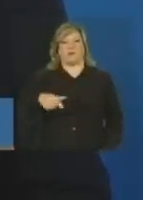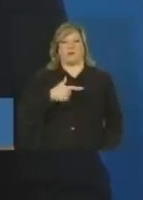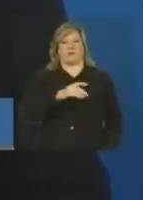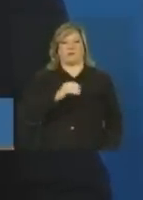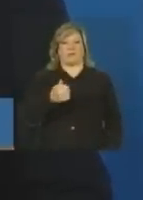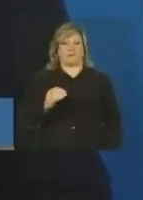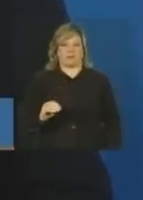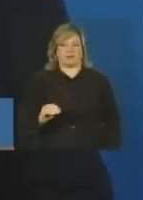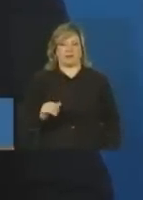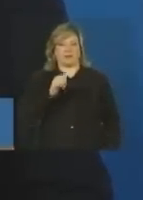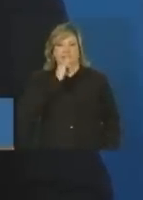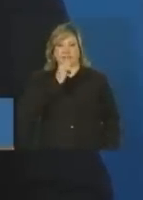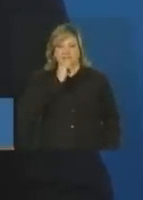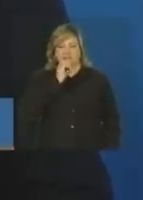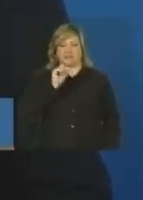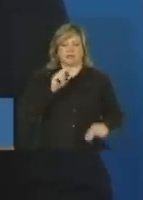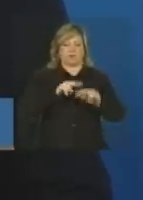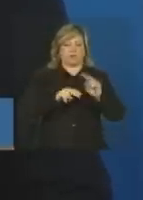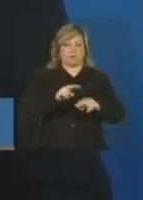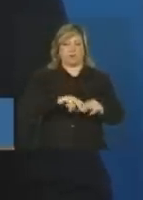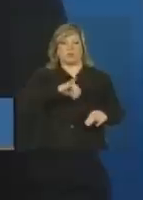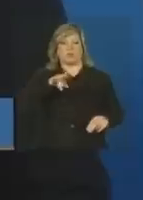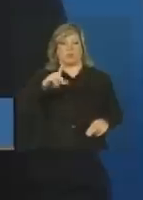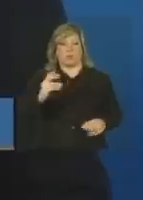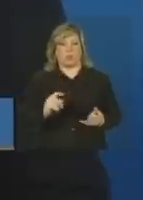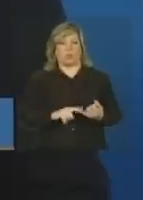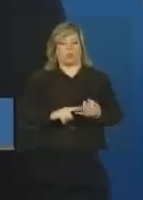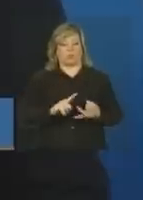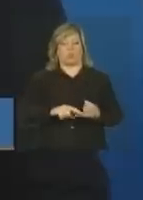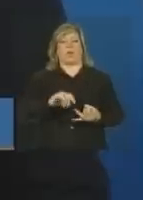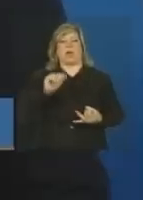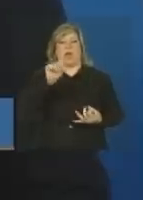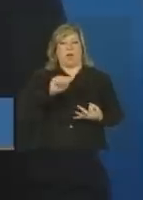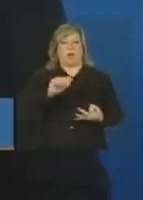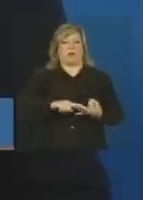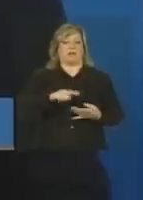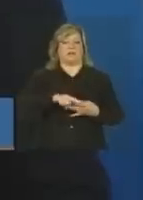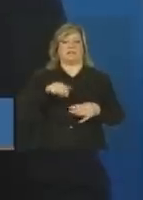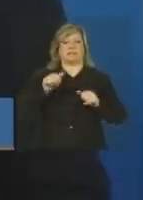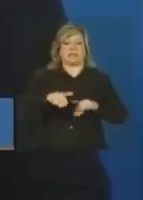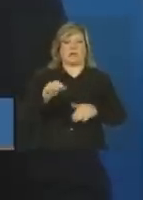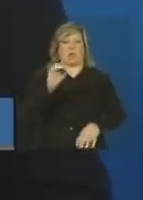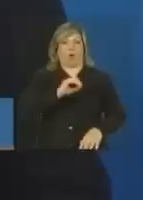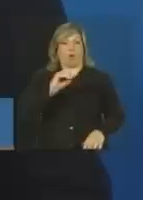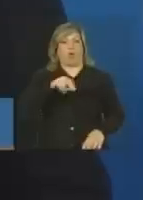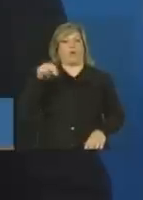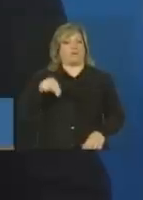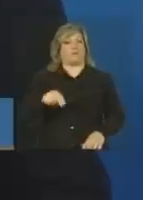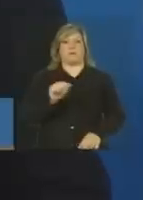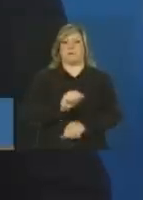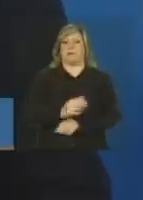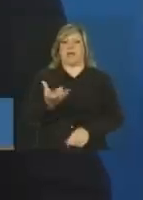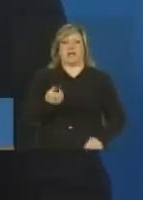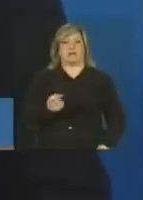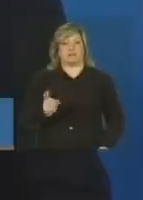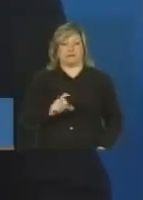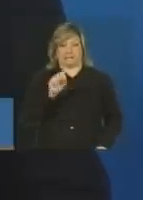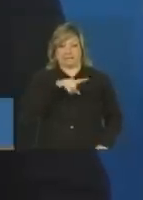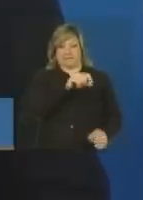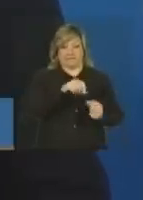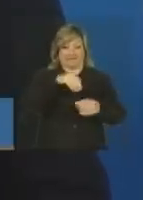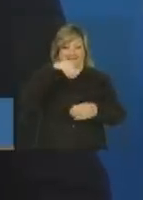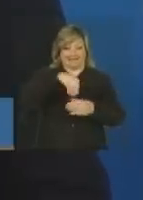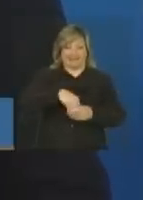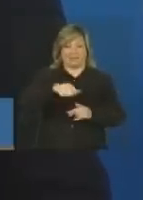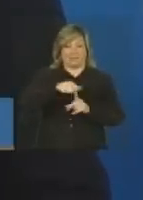2010. Então ele deixa de receber junho, julho, Agosto. agosto, setembro, outubro E e novembro. novembro. Se ele fez dentro do mês de novembro,